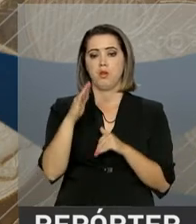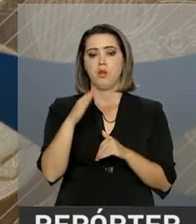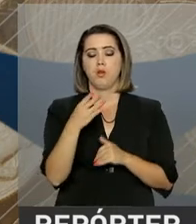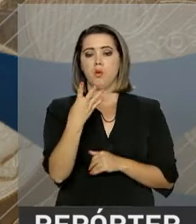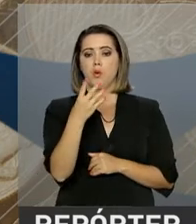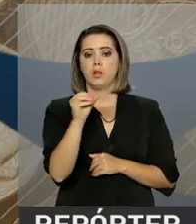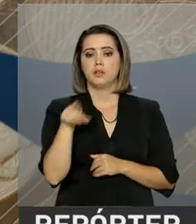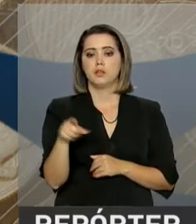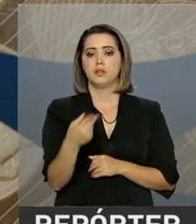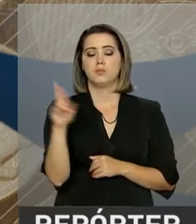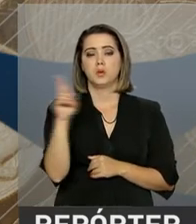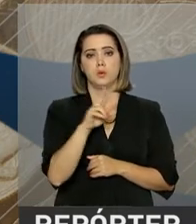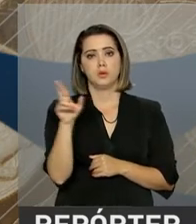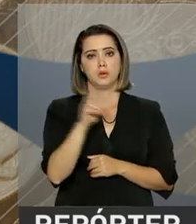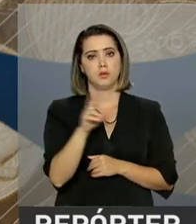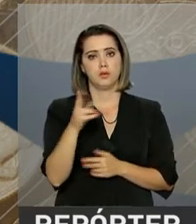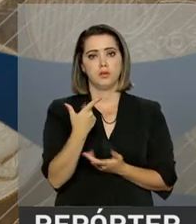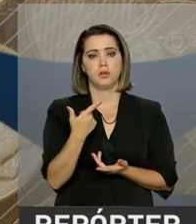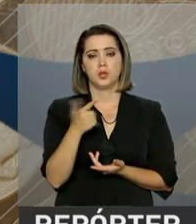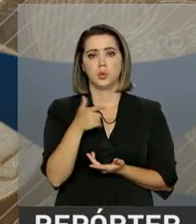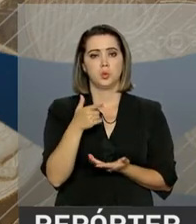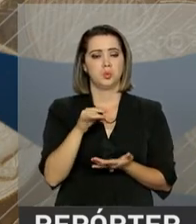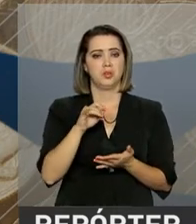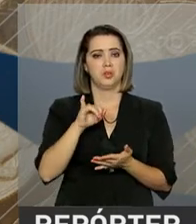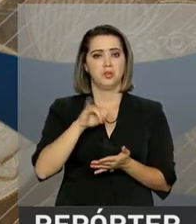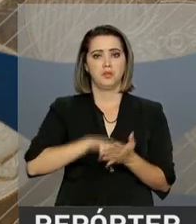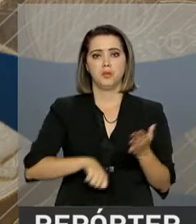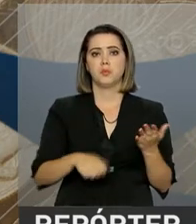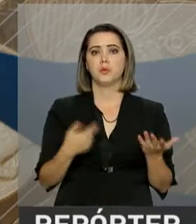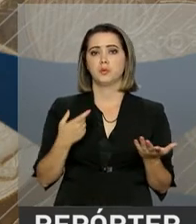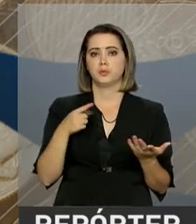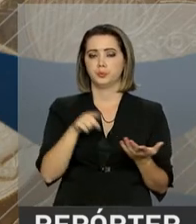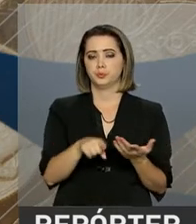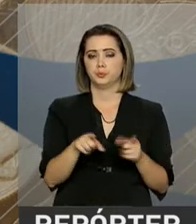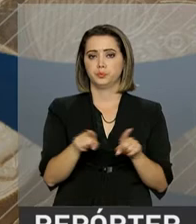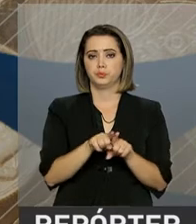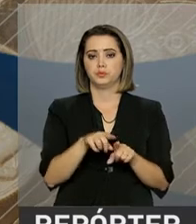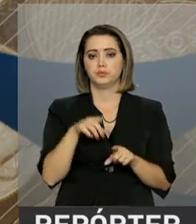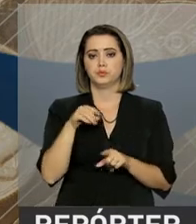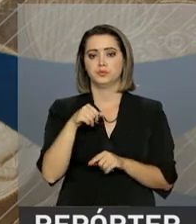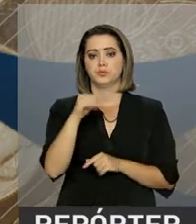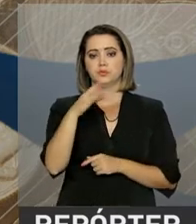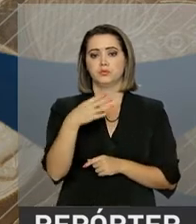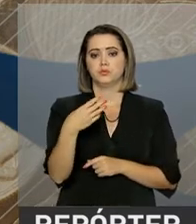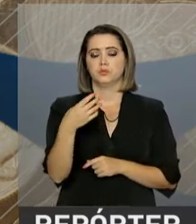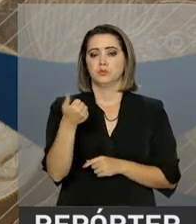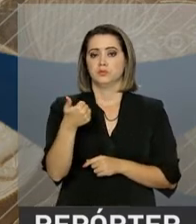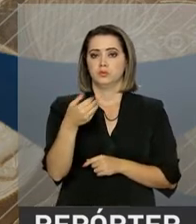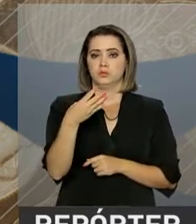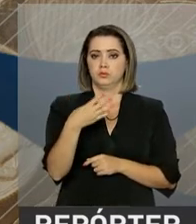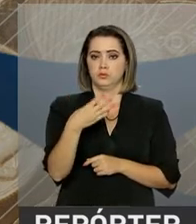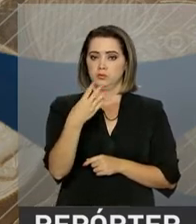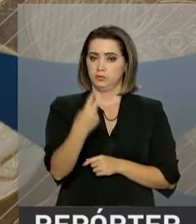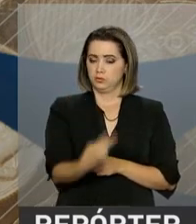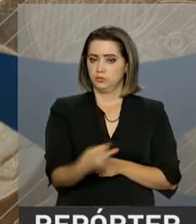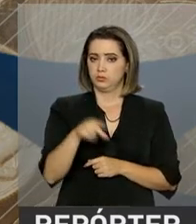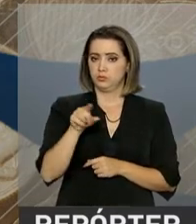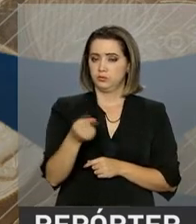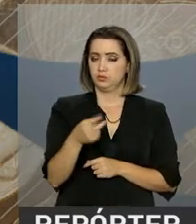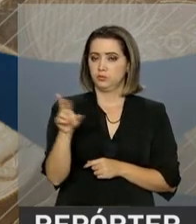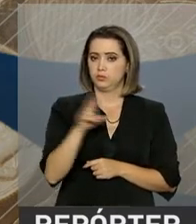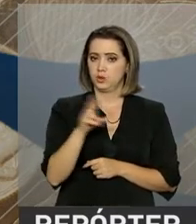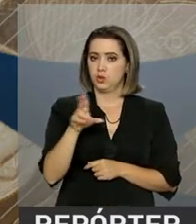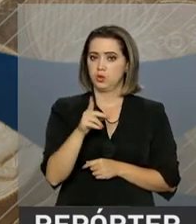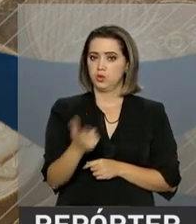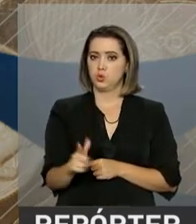mil ae em rendimentos não tributáveis ou descontados na fonte acima de 142 mil reais de